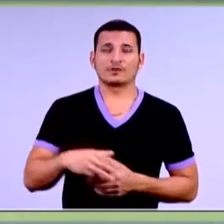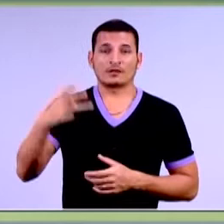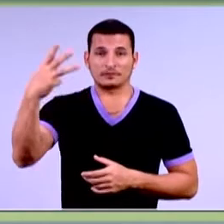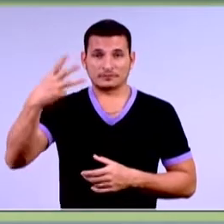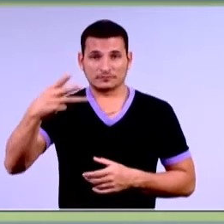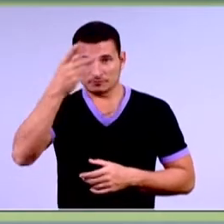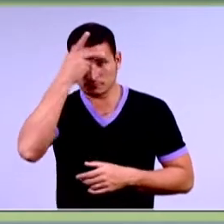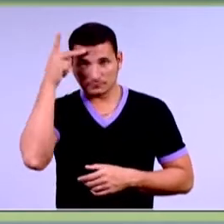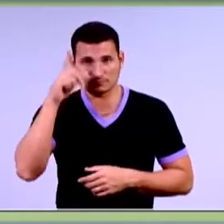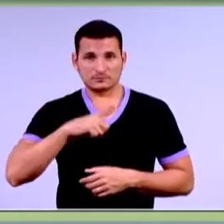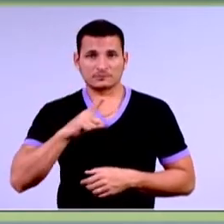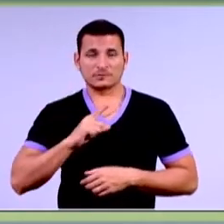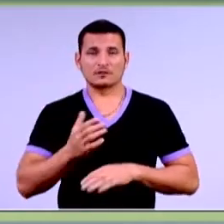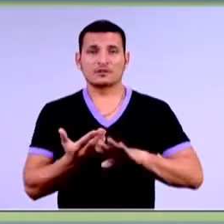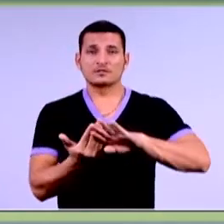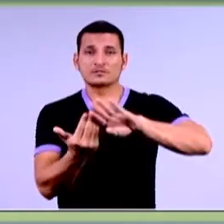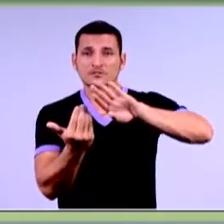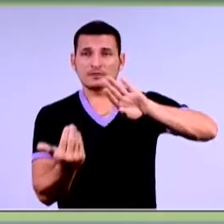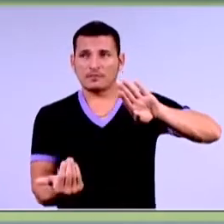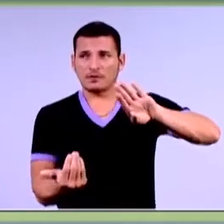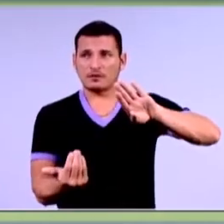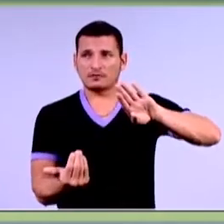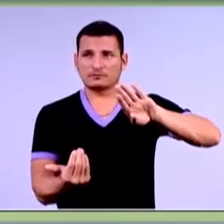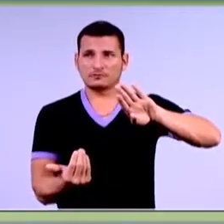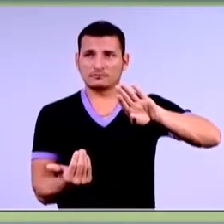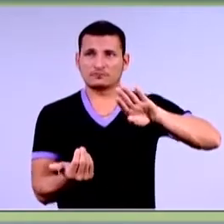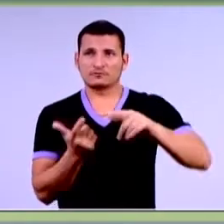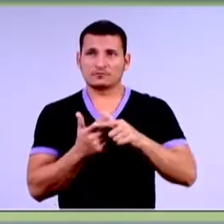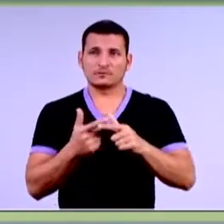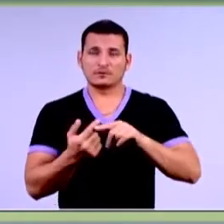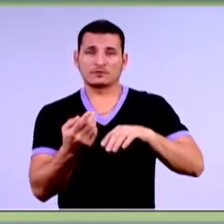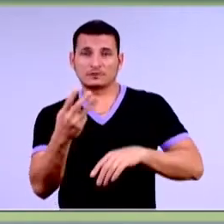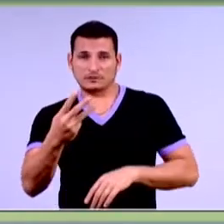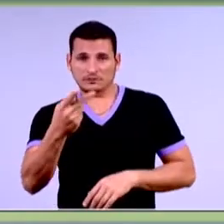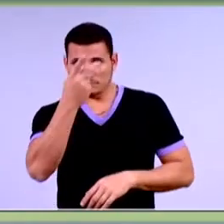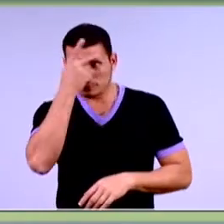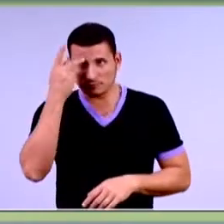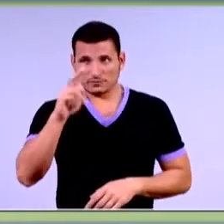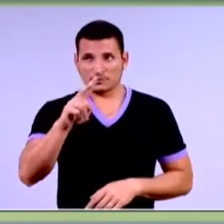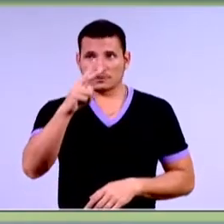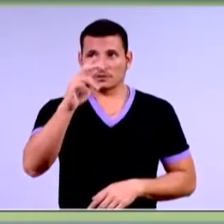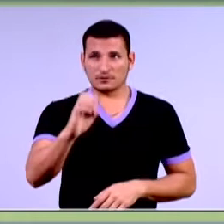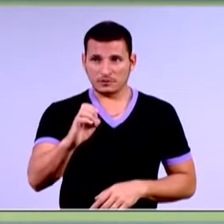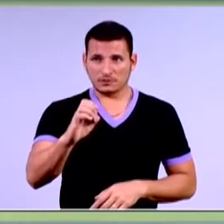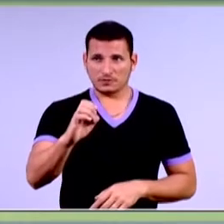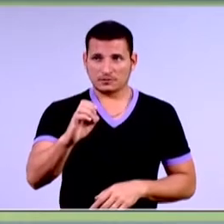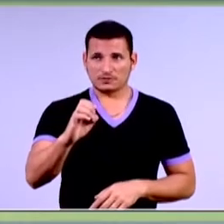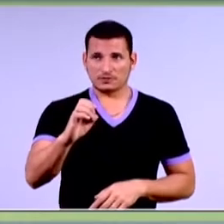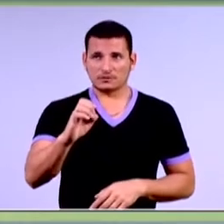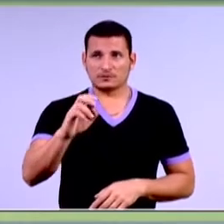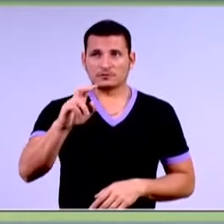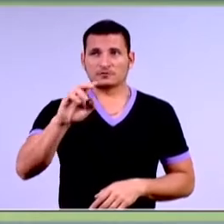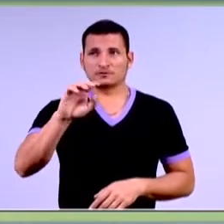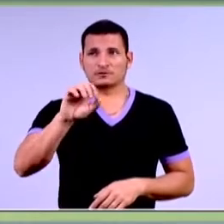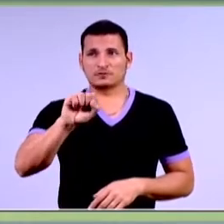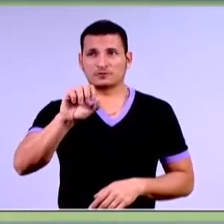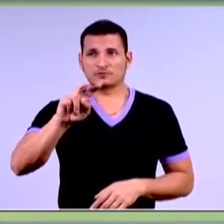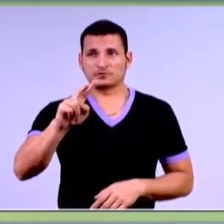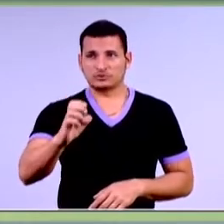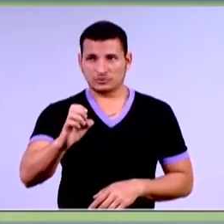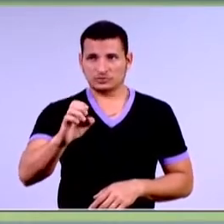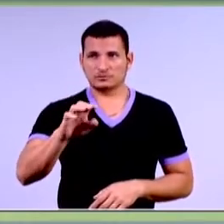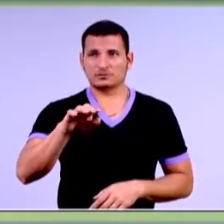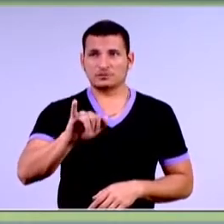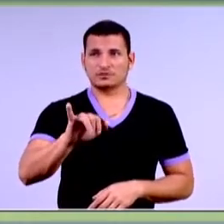exatamente porque a terceira pessoa richie rich é nós na nossa língua agente conjuga só ele né eu